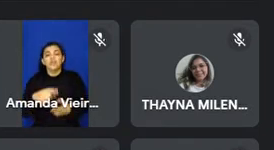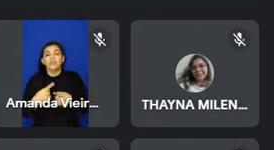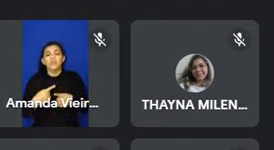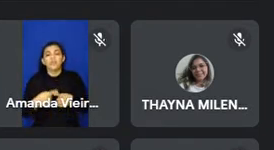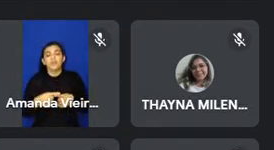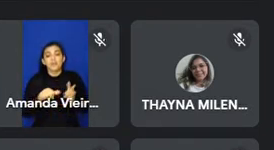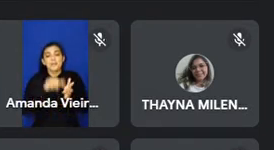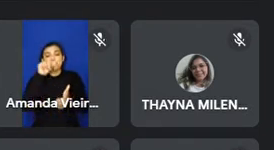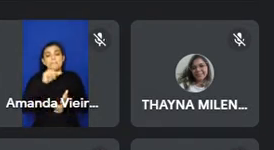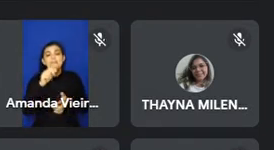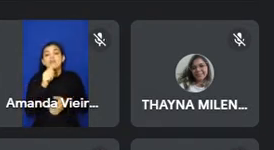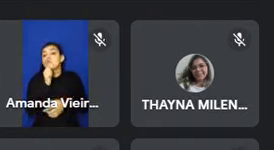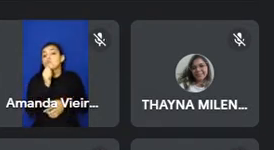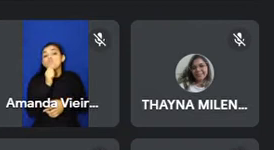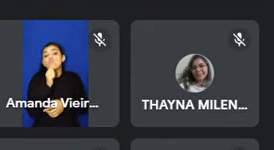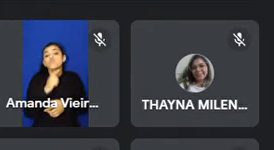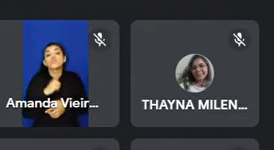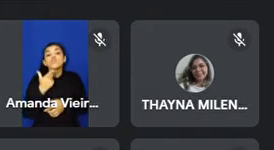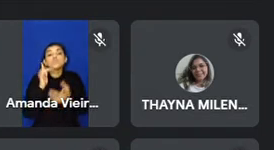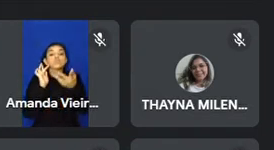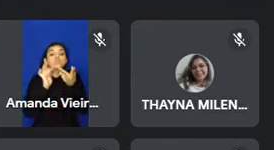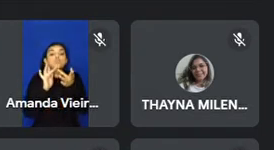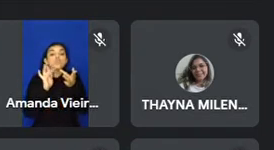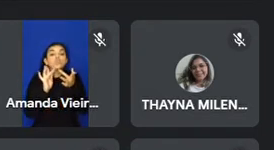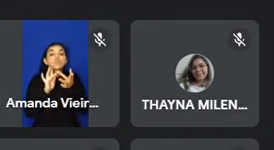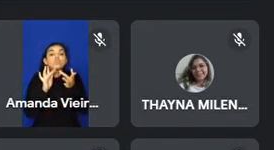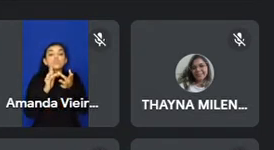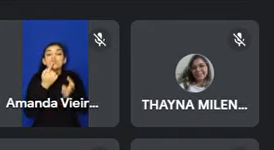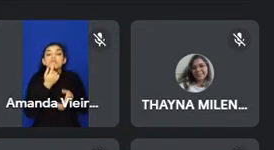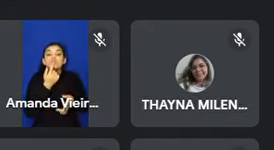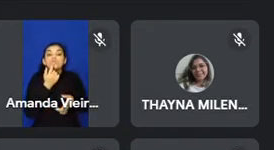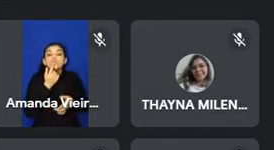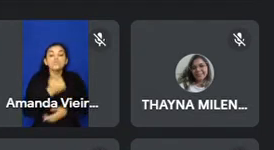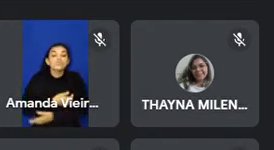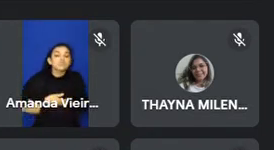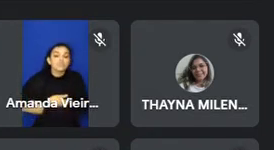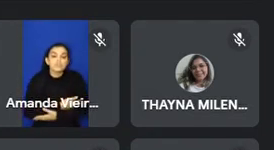ele não tem contato com o sangue do bebê, só no